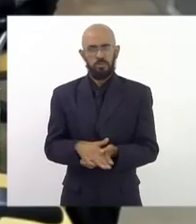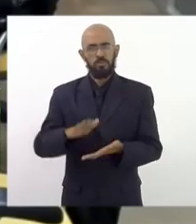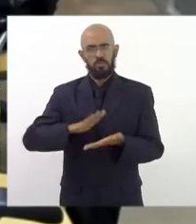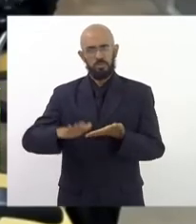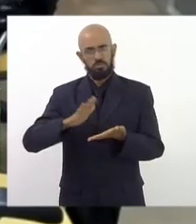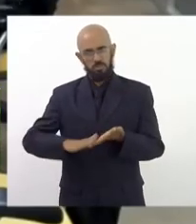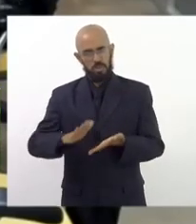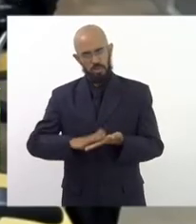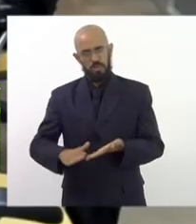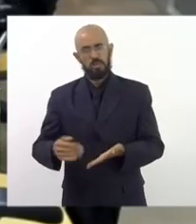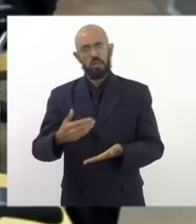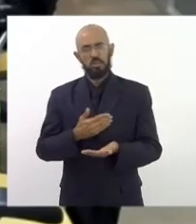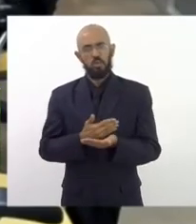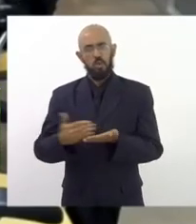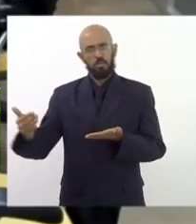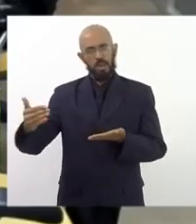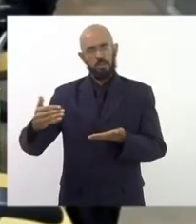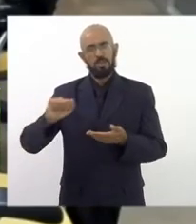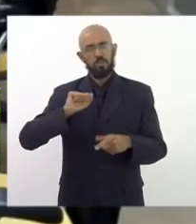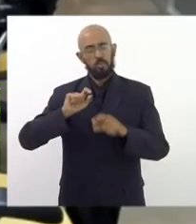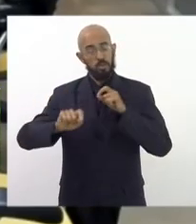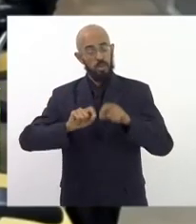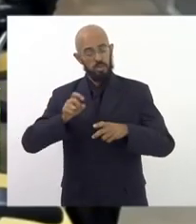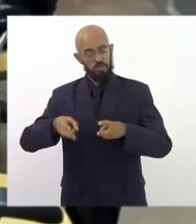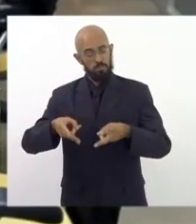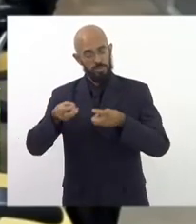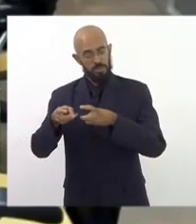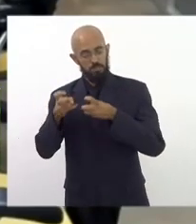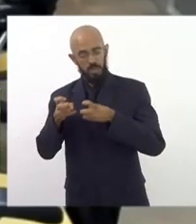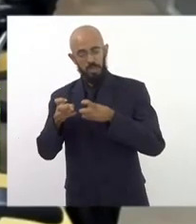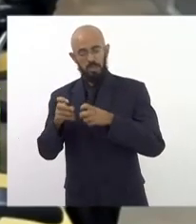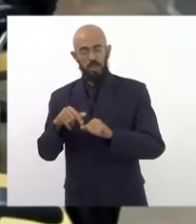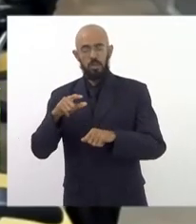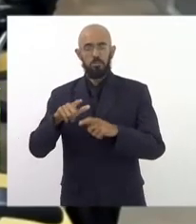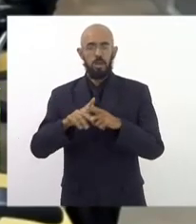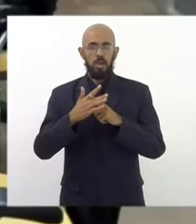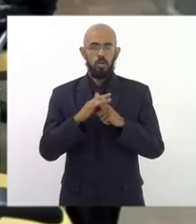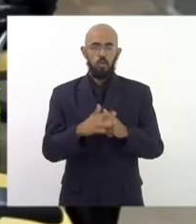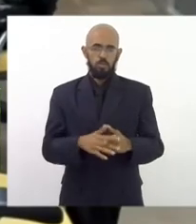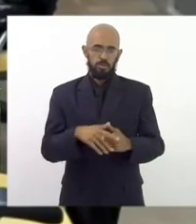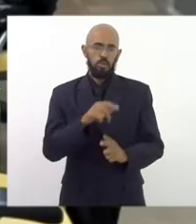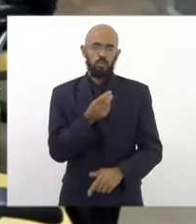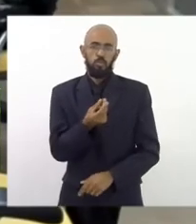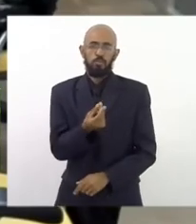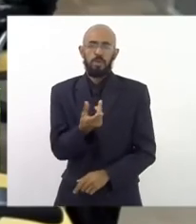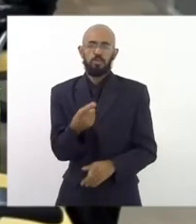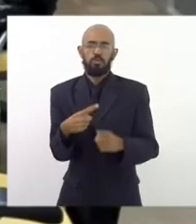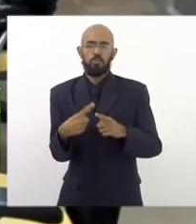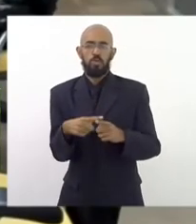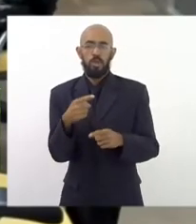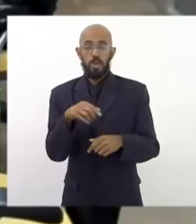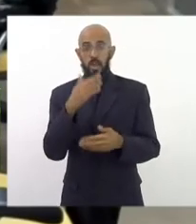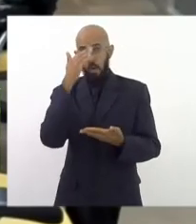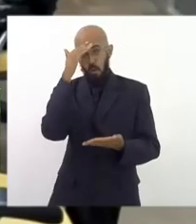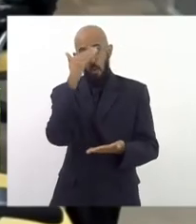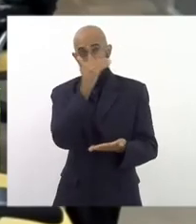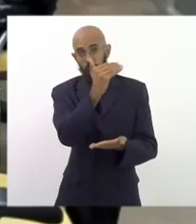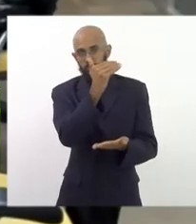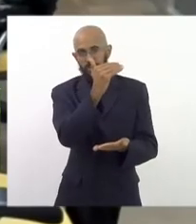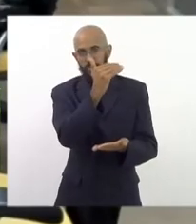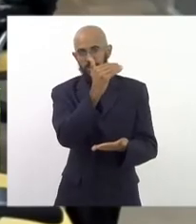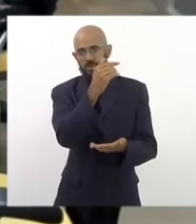despesas, elas começam a dar sinais de recuperação de preço, porque dá sinal de confiança para